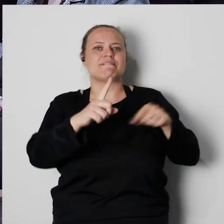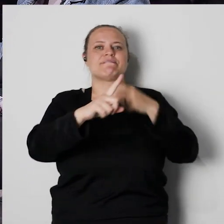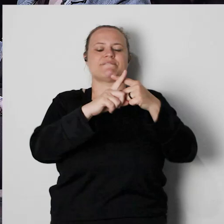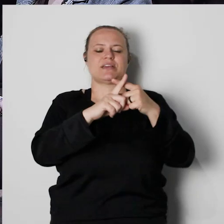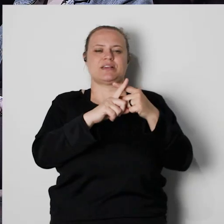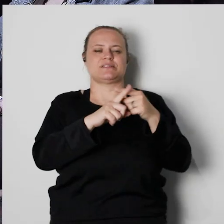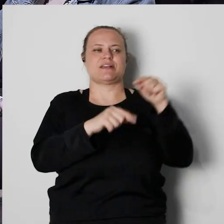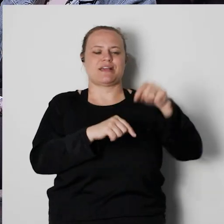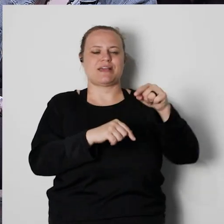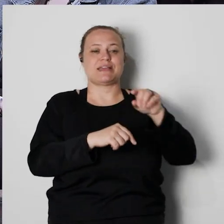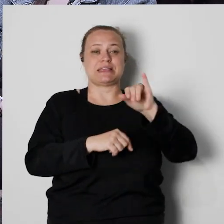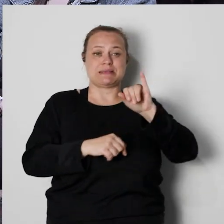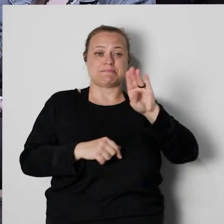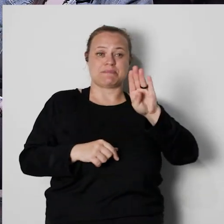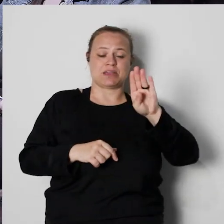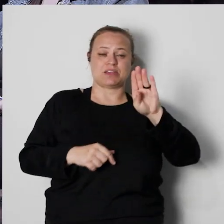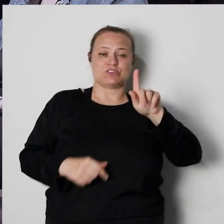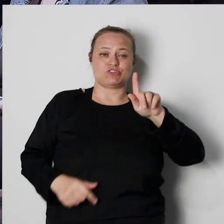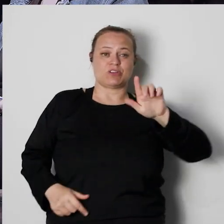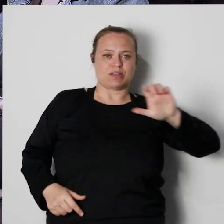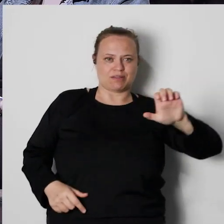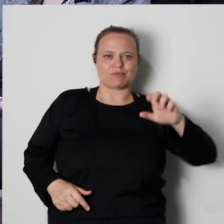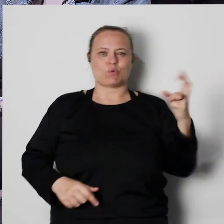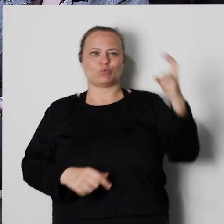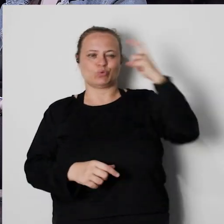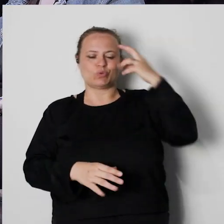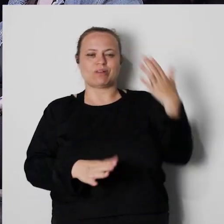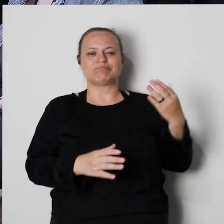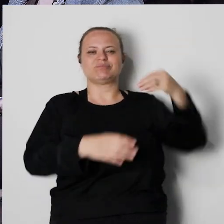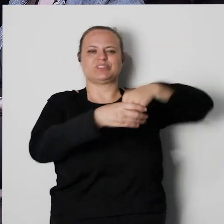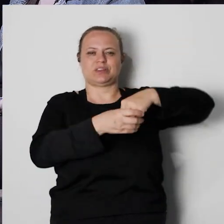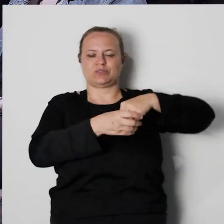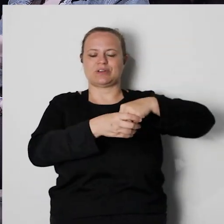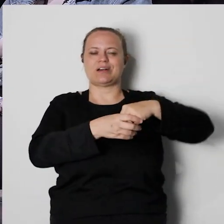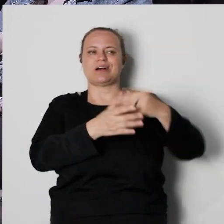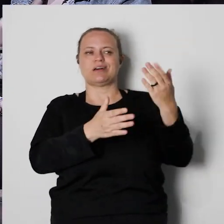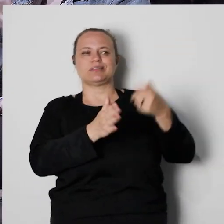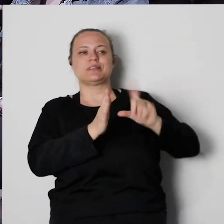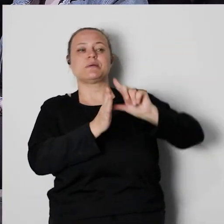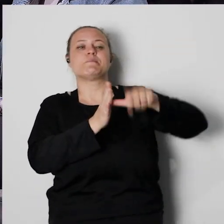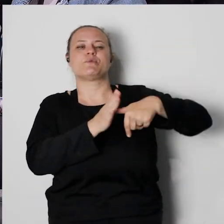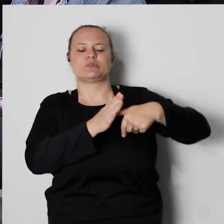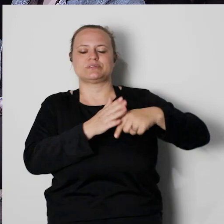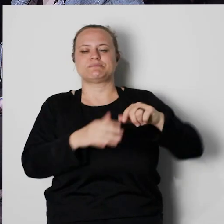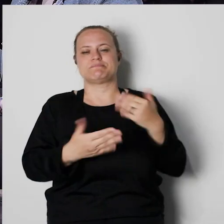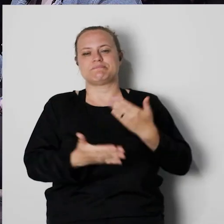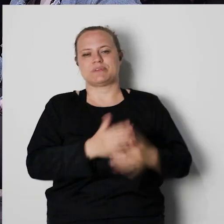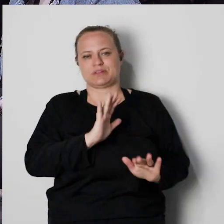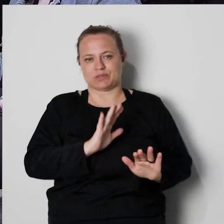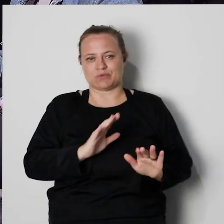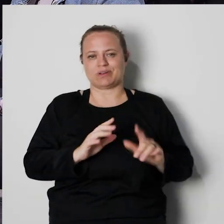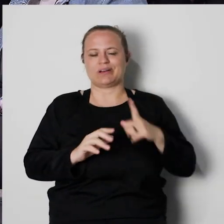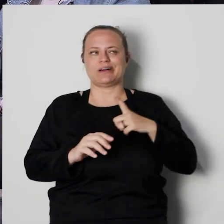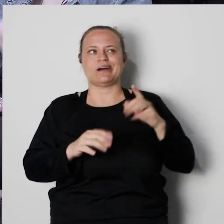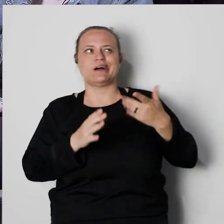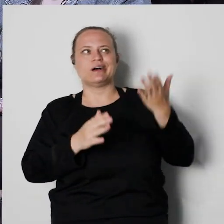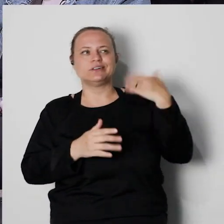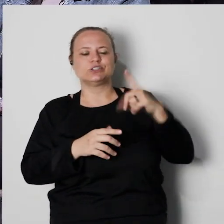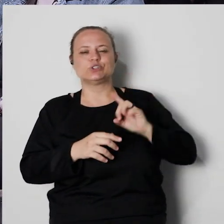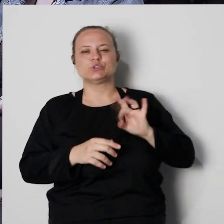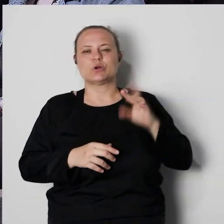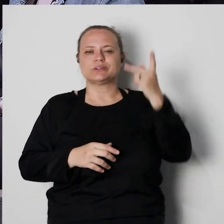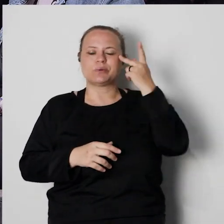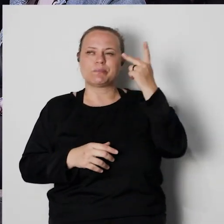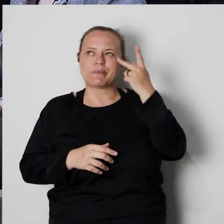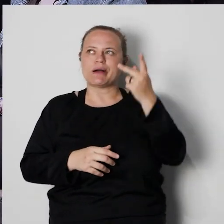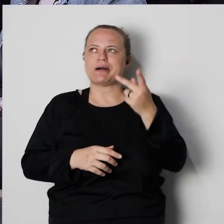no IBGE, que se não me engano foi 2015 a 2017, ou 2013 a 2017, não lembro, que foi pela primeira vez na história do país que a cultura entrou